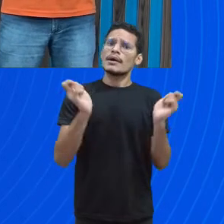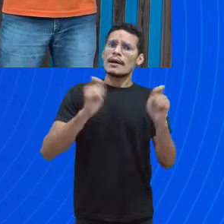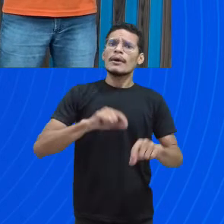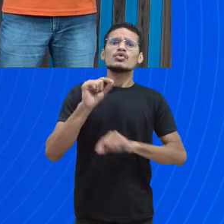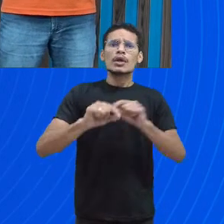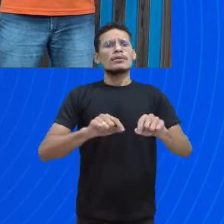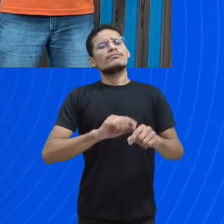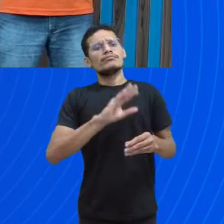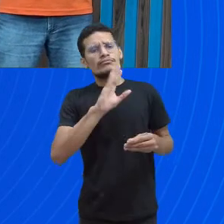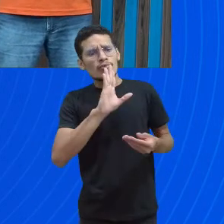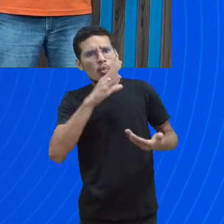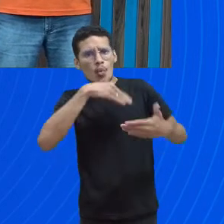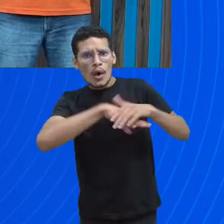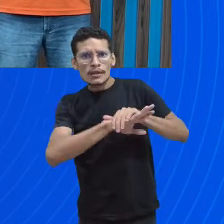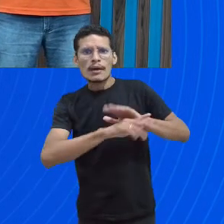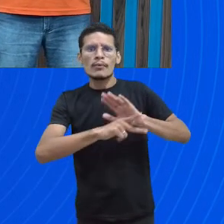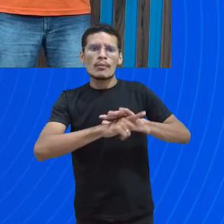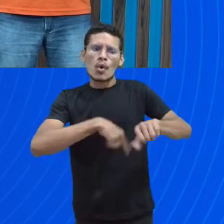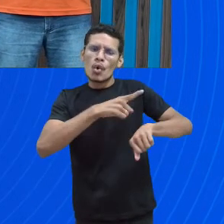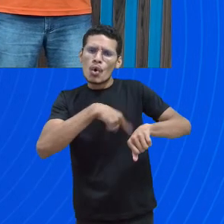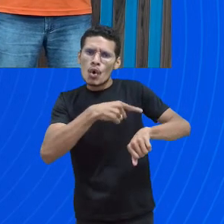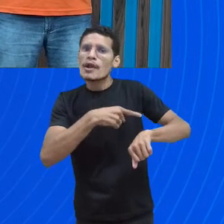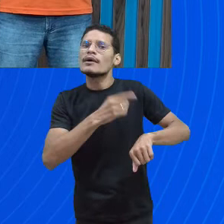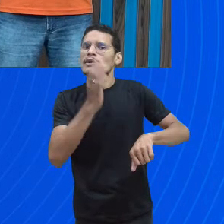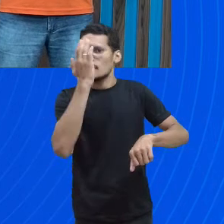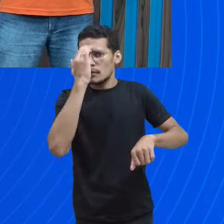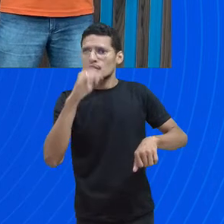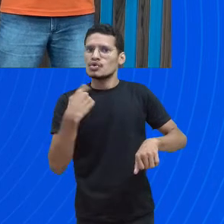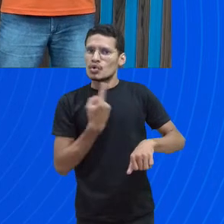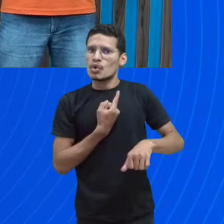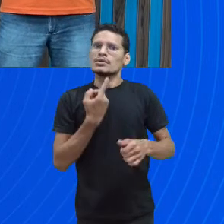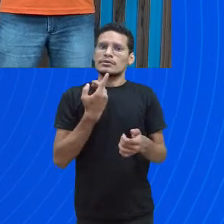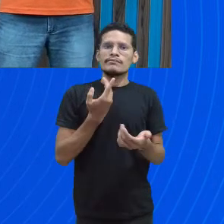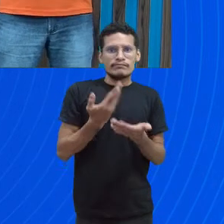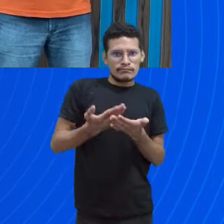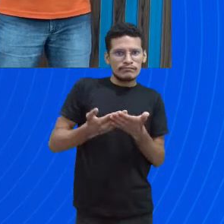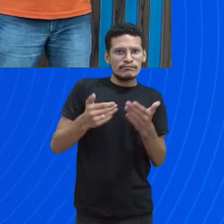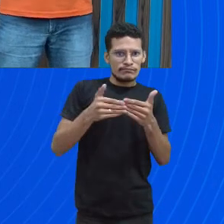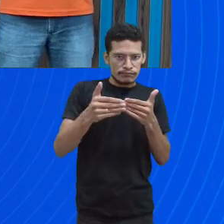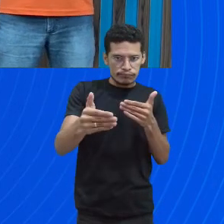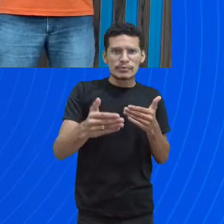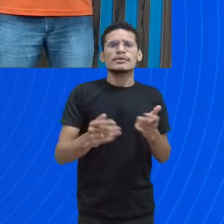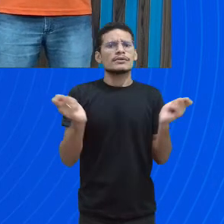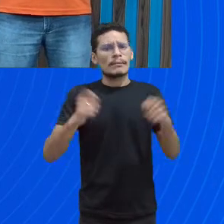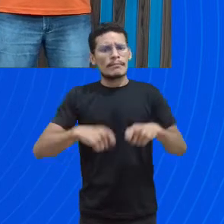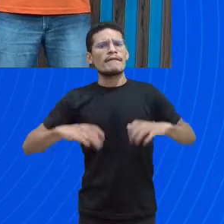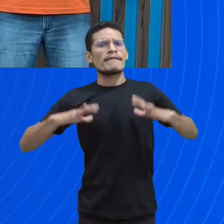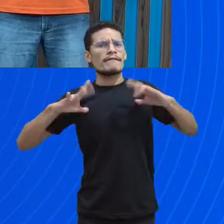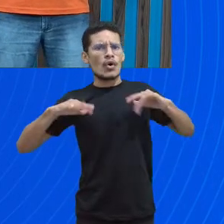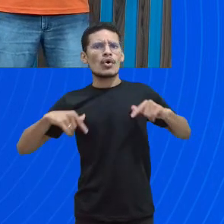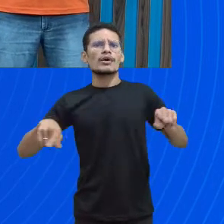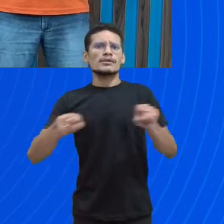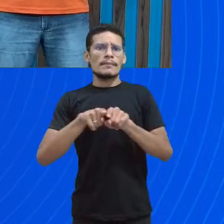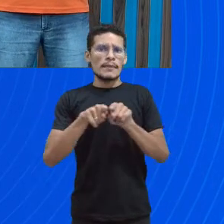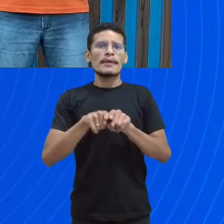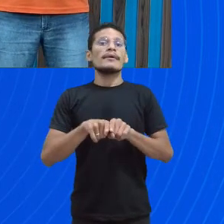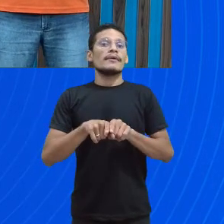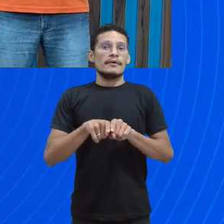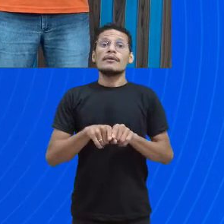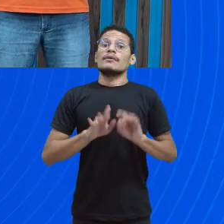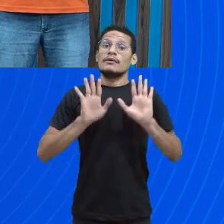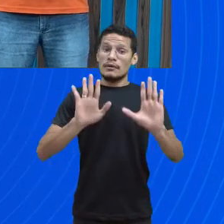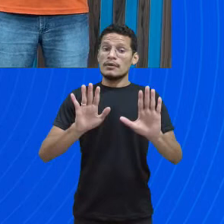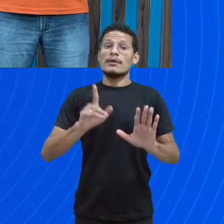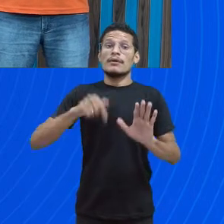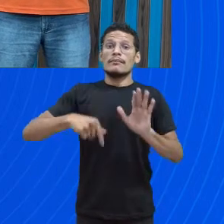de hora, coisa que a gente vai ver um pouco mais adiante, né, em banco de hora, pode negociar folga, enfim. Então, a legislação é bem flexível hoje